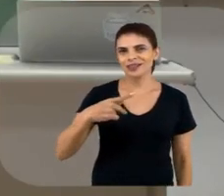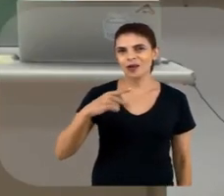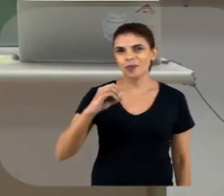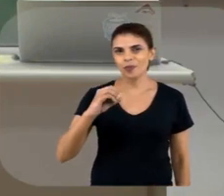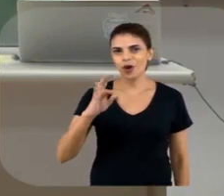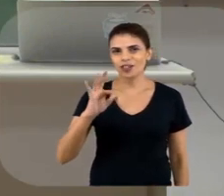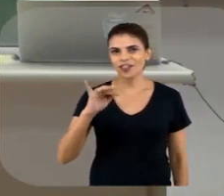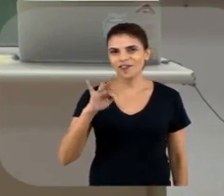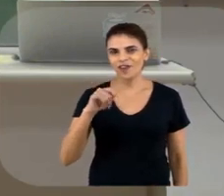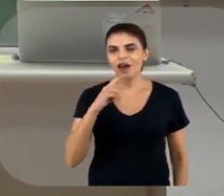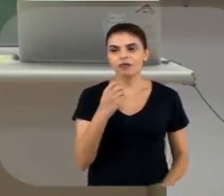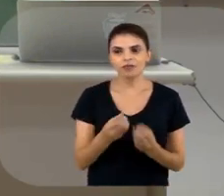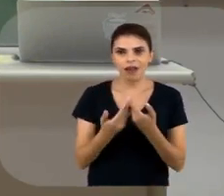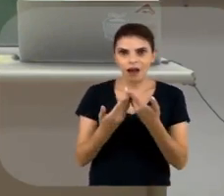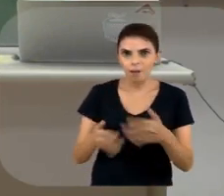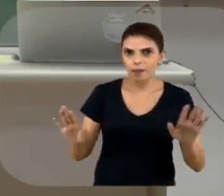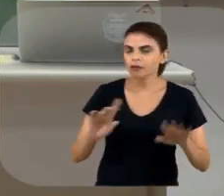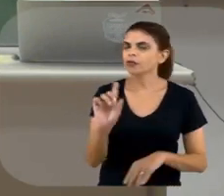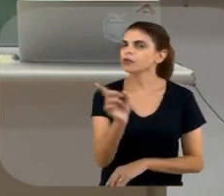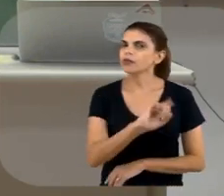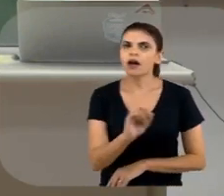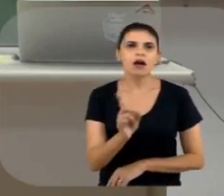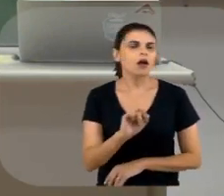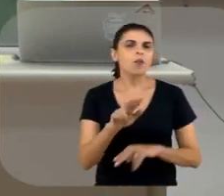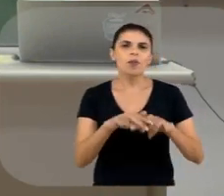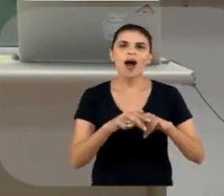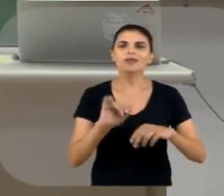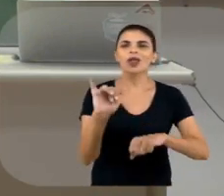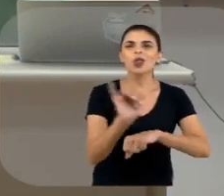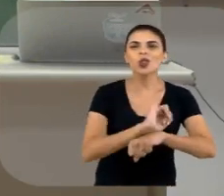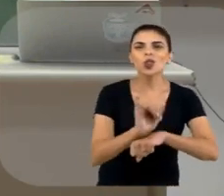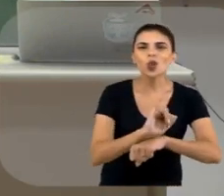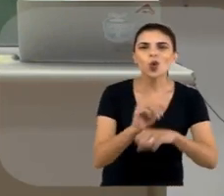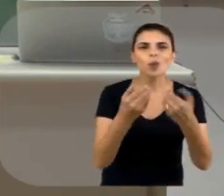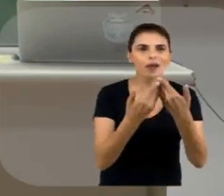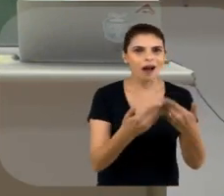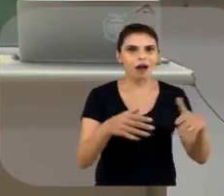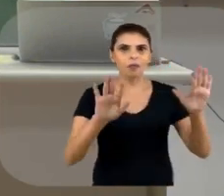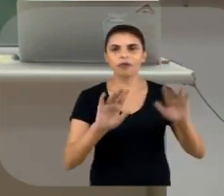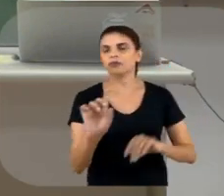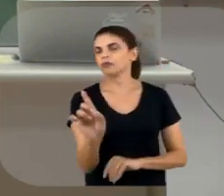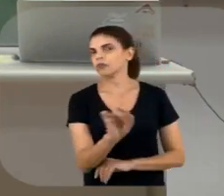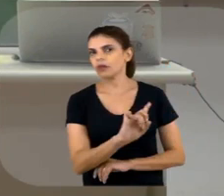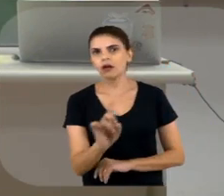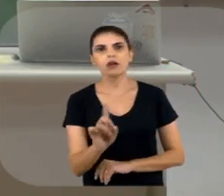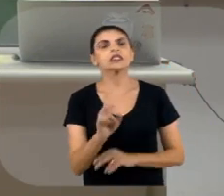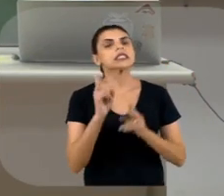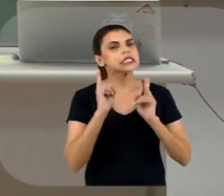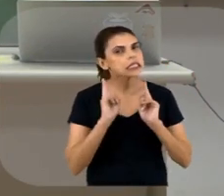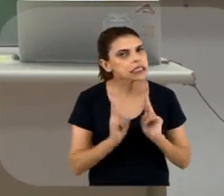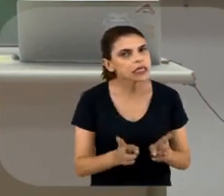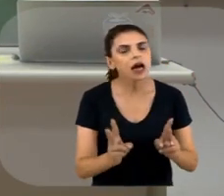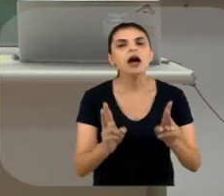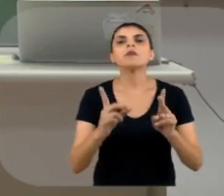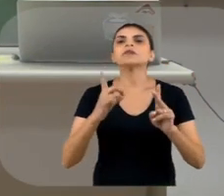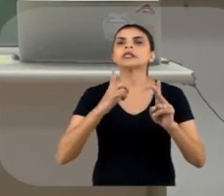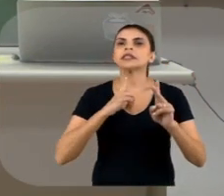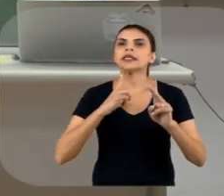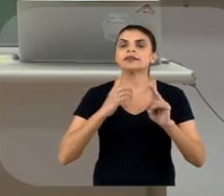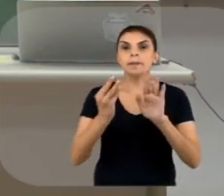que é aberto, não é porque está no YouTube que é aberto, então é